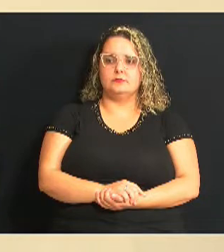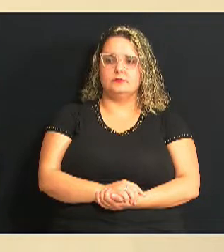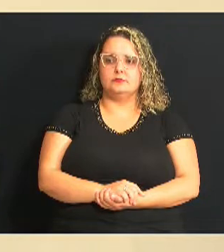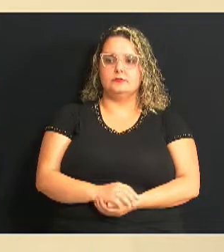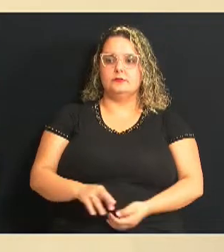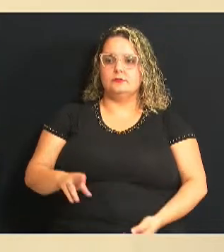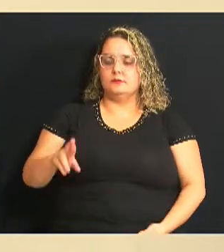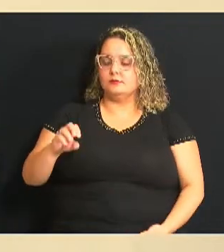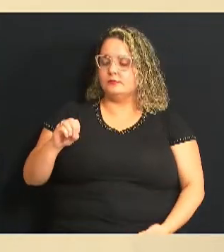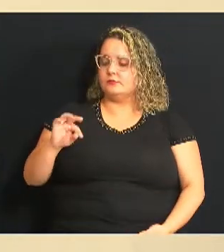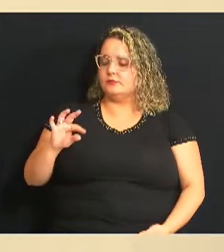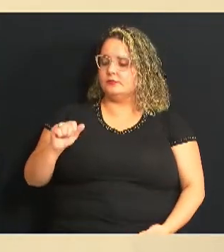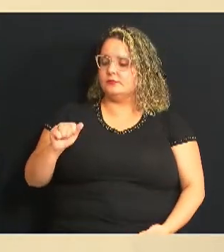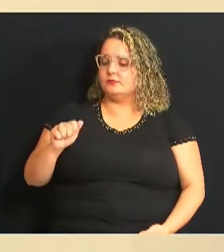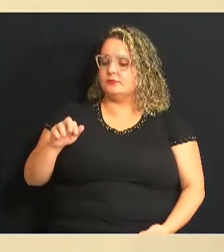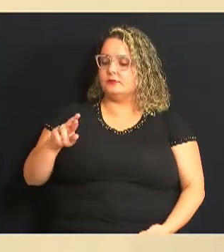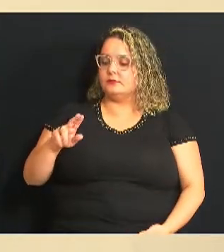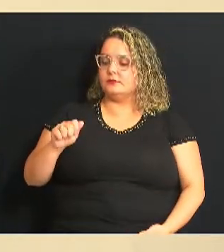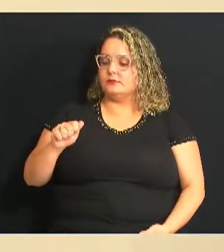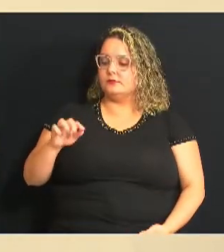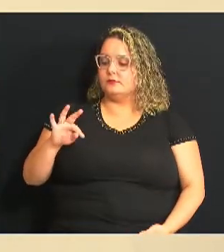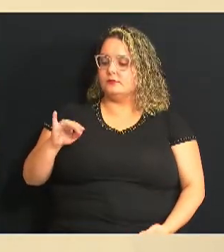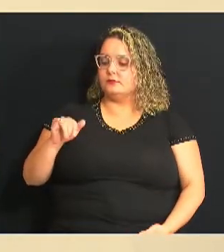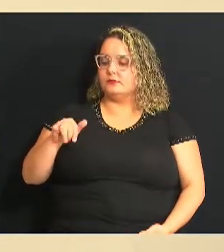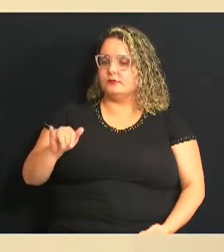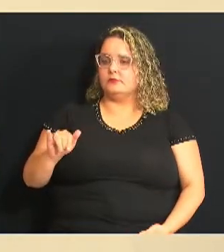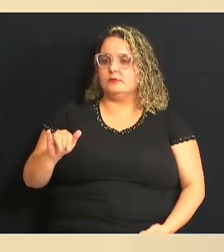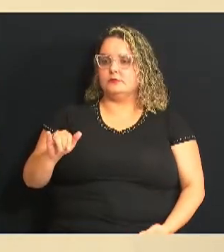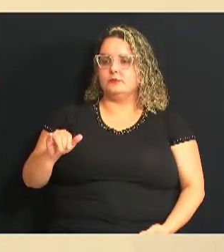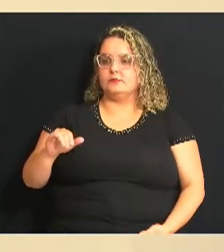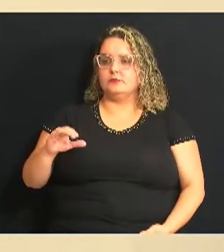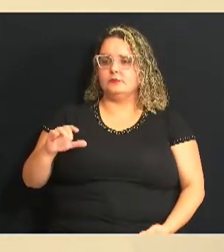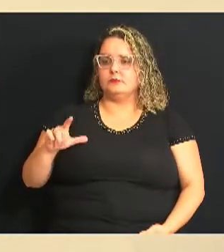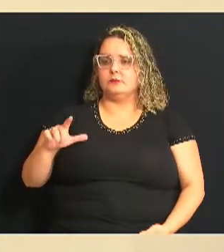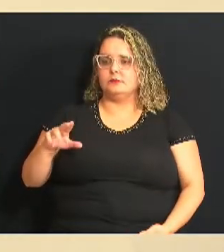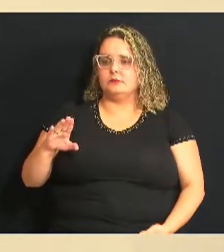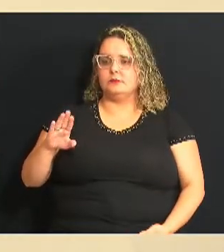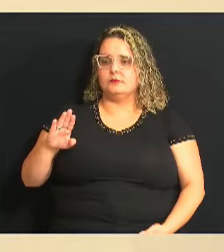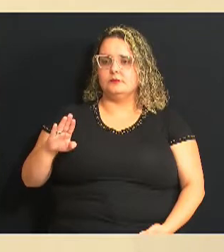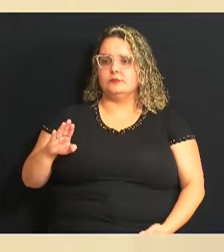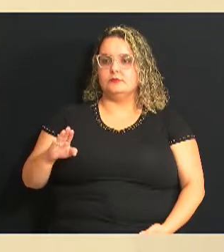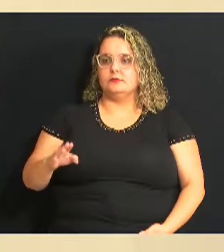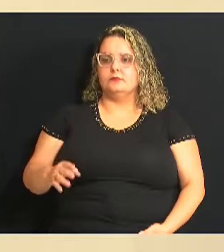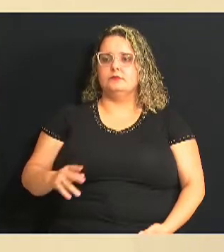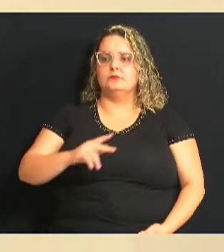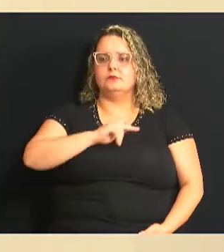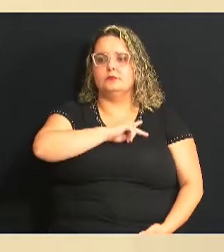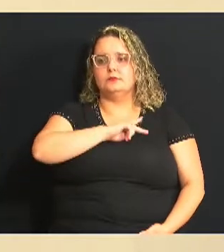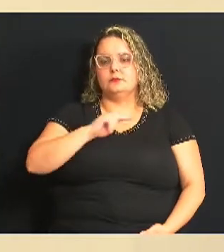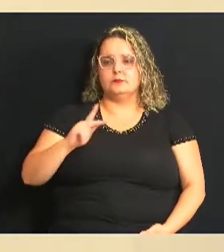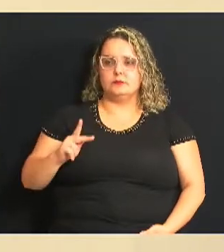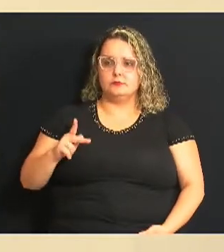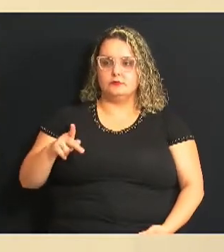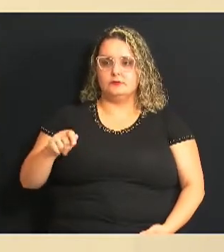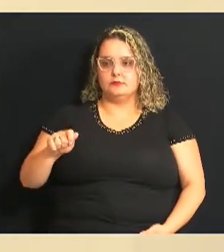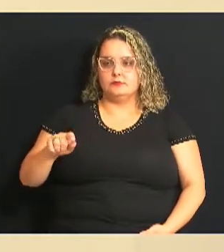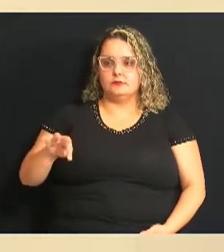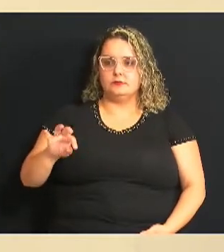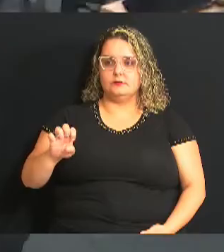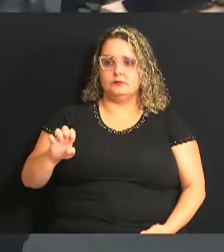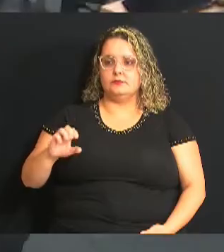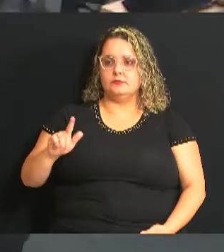Rotaract Clube de Campinas Convivência, representado por sua past president, Gabriela